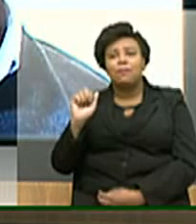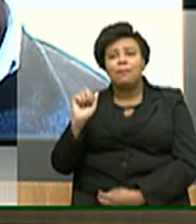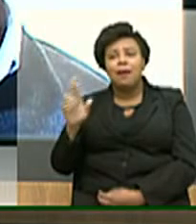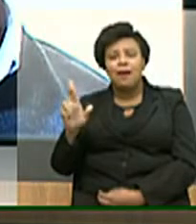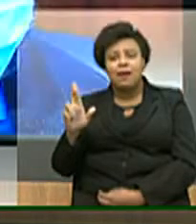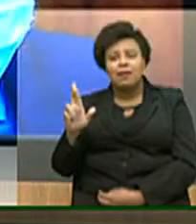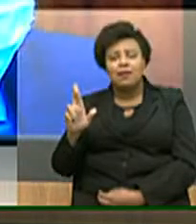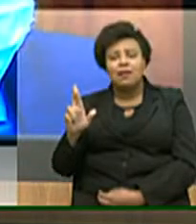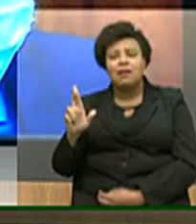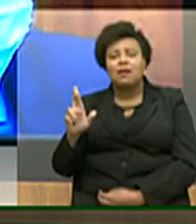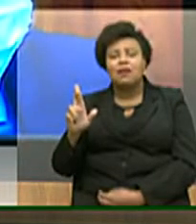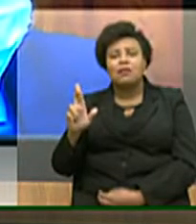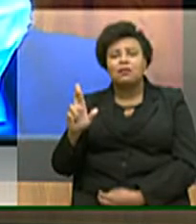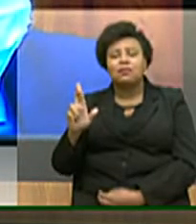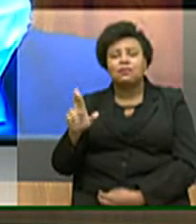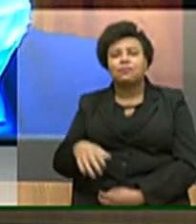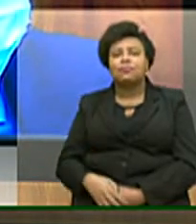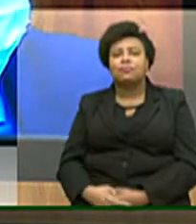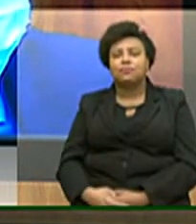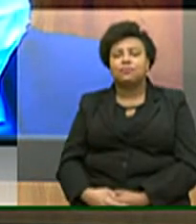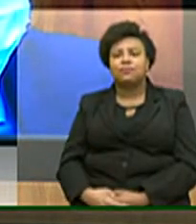Vilmar Lourenço.